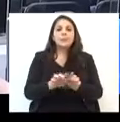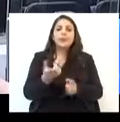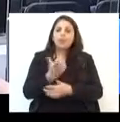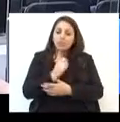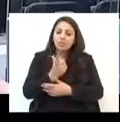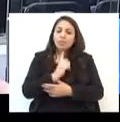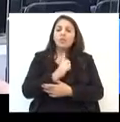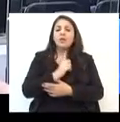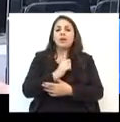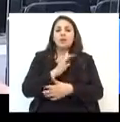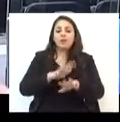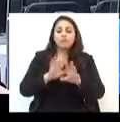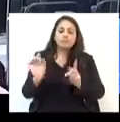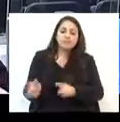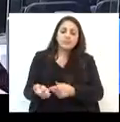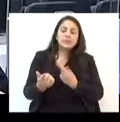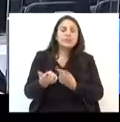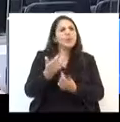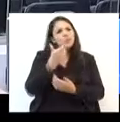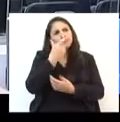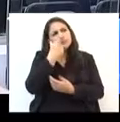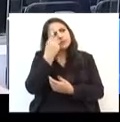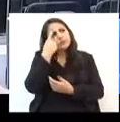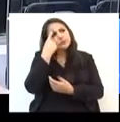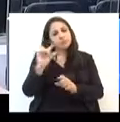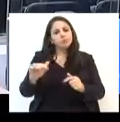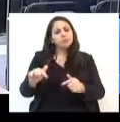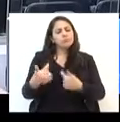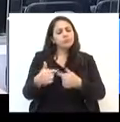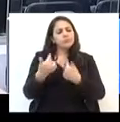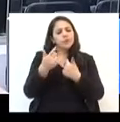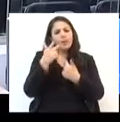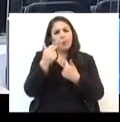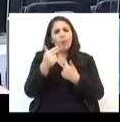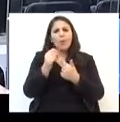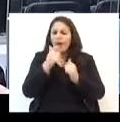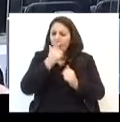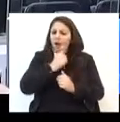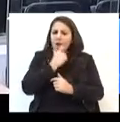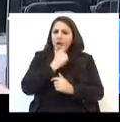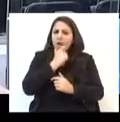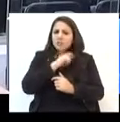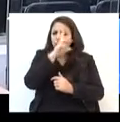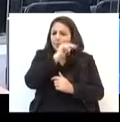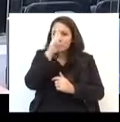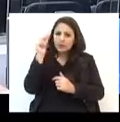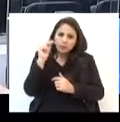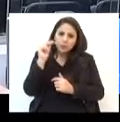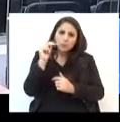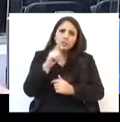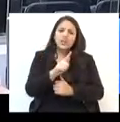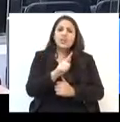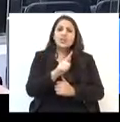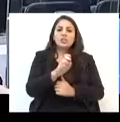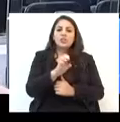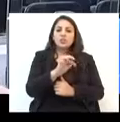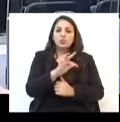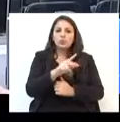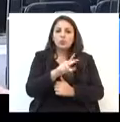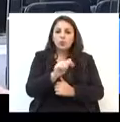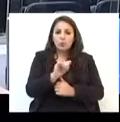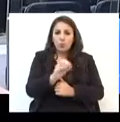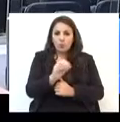haverá, houve um desafio a ela que o poder público de Getúlio Vargas